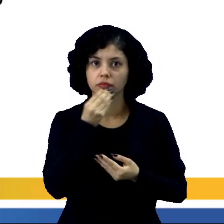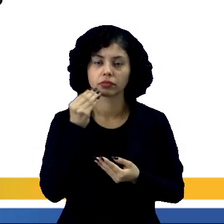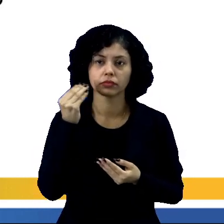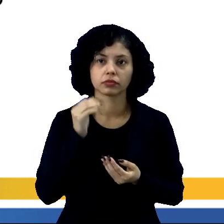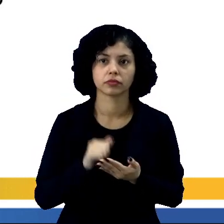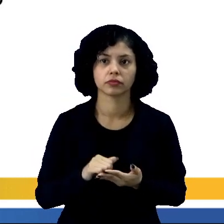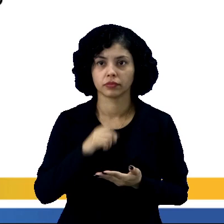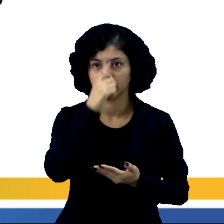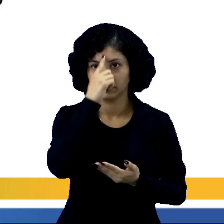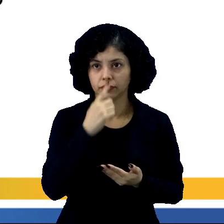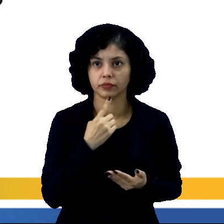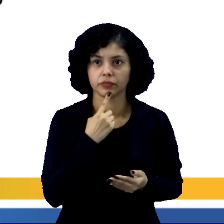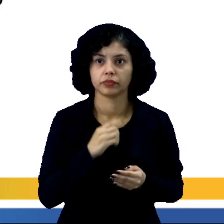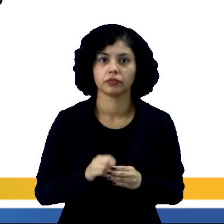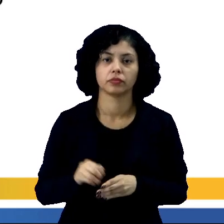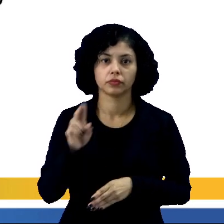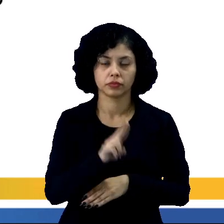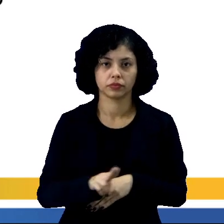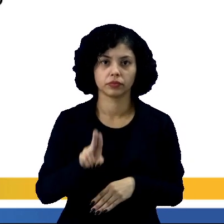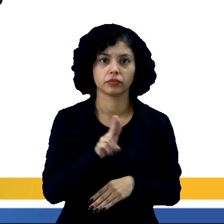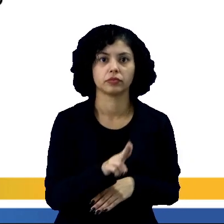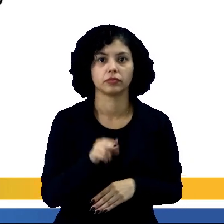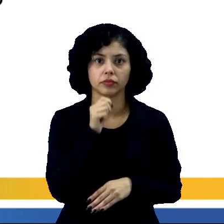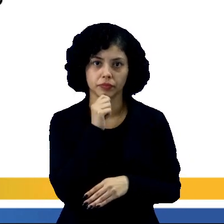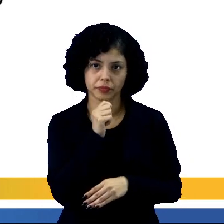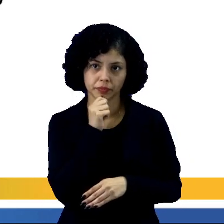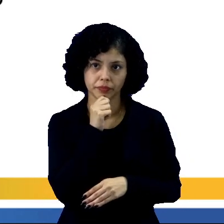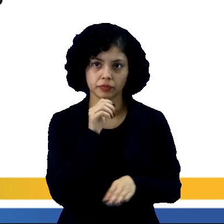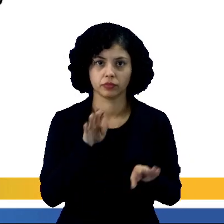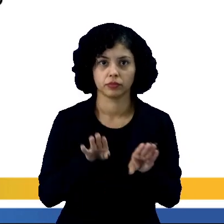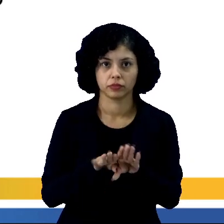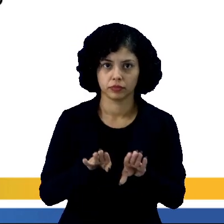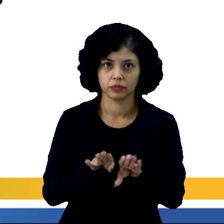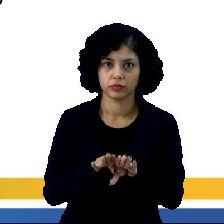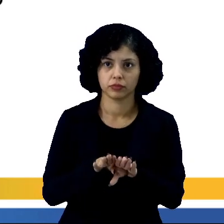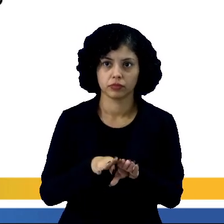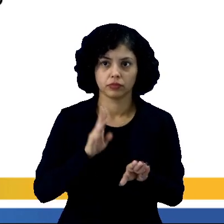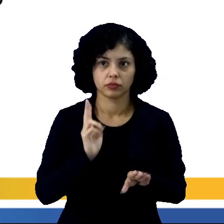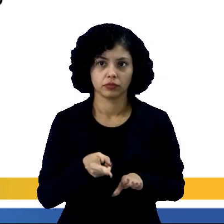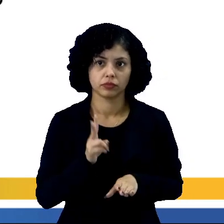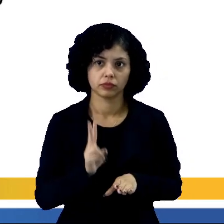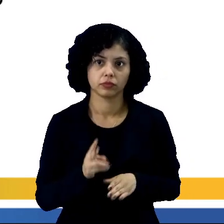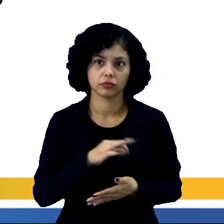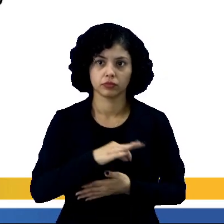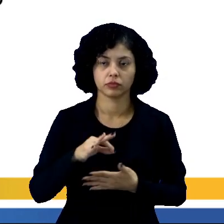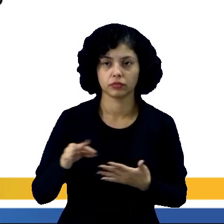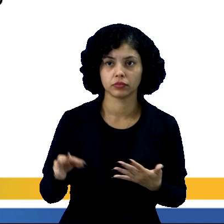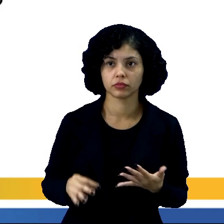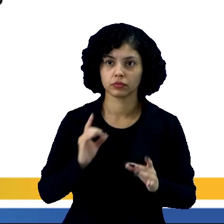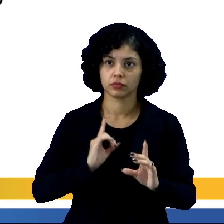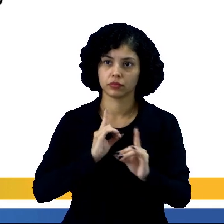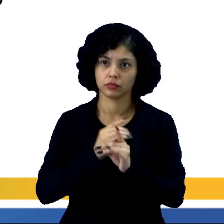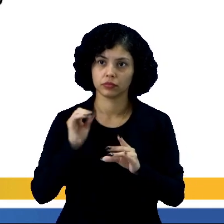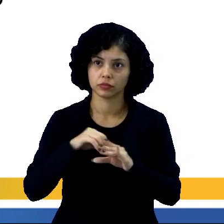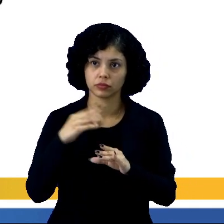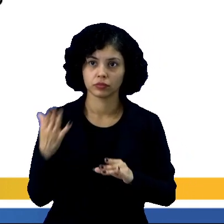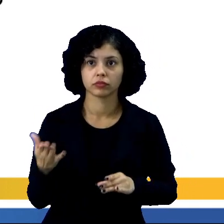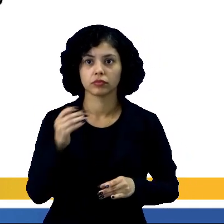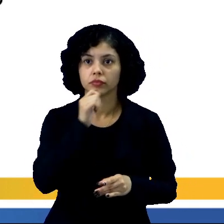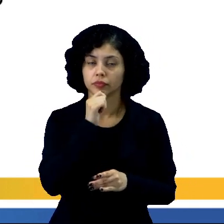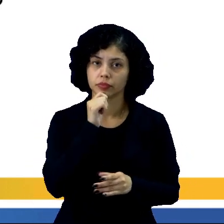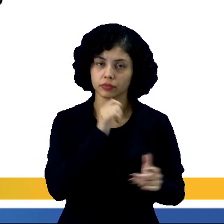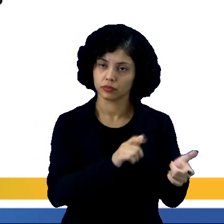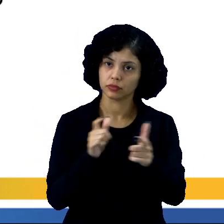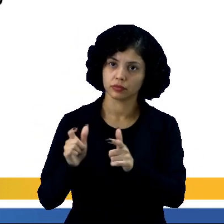quanto figurinos, né? Utensílios também, certo? Ou mesmo elementos que se encontram fora do ator,